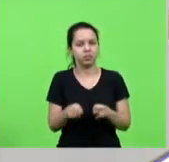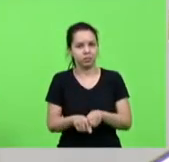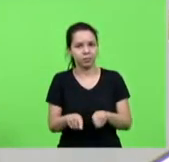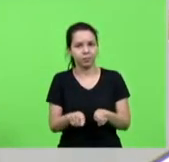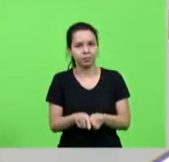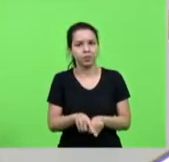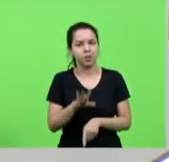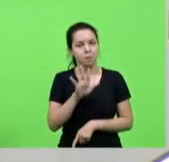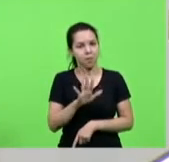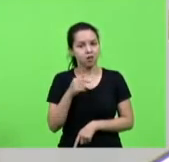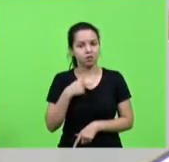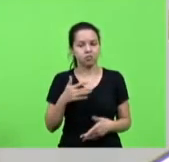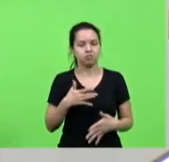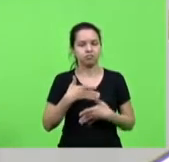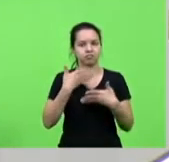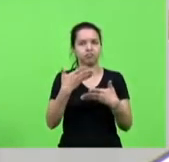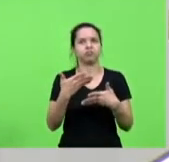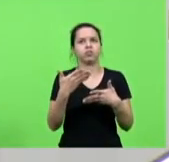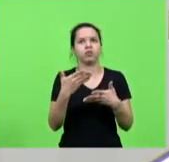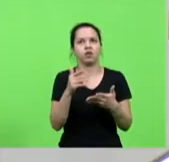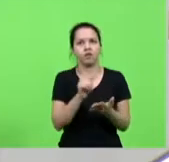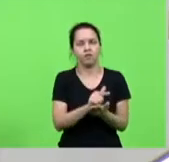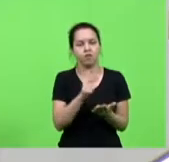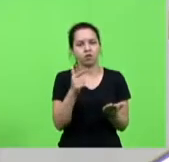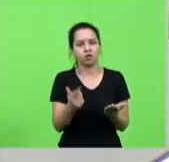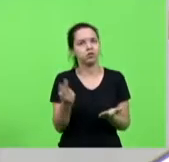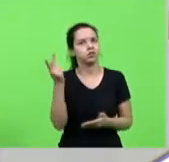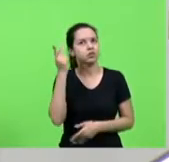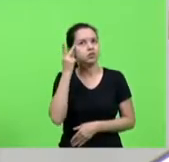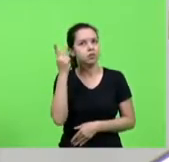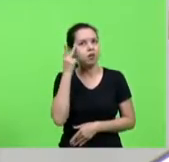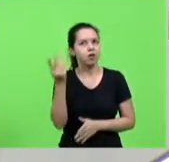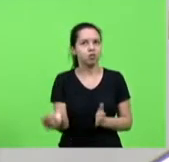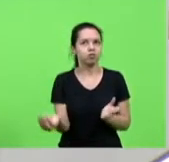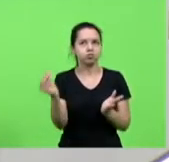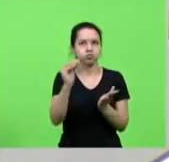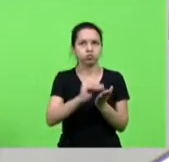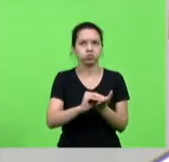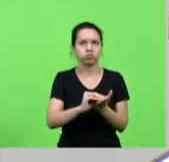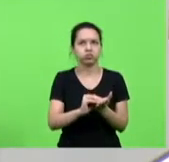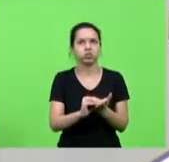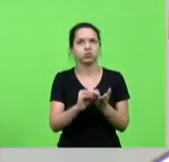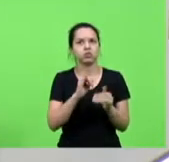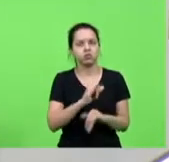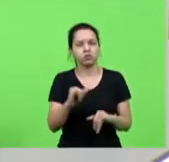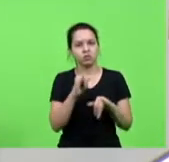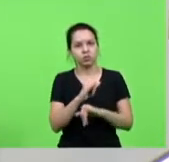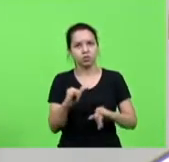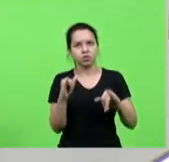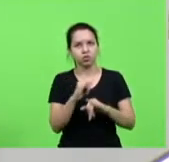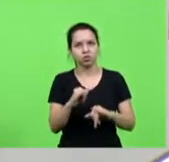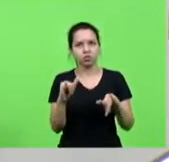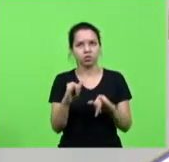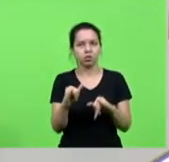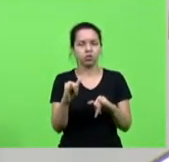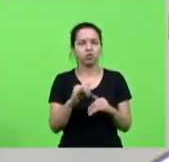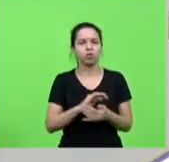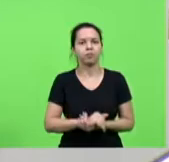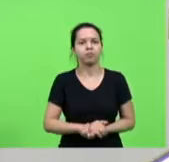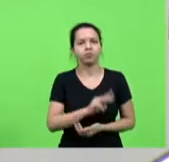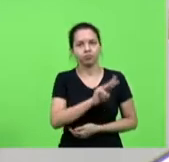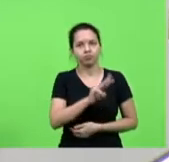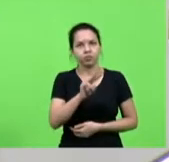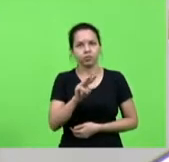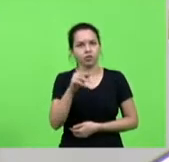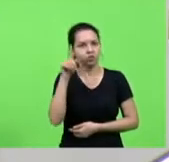eu fui surpreendida com esta matéria da Folha de São Paulo, que foi transmitida, né, nos seus canais, nos seus portais, no dia 21 de